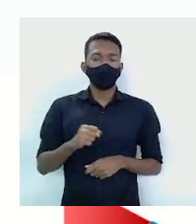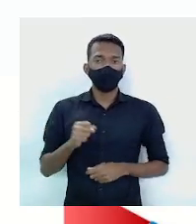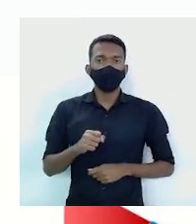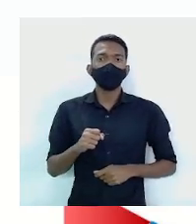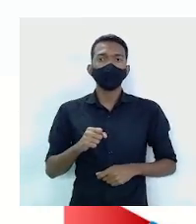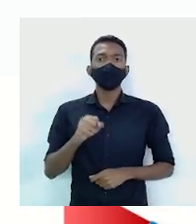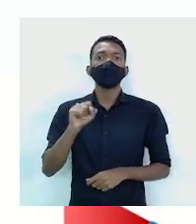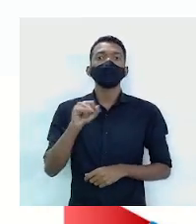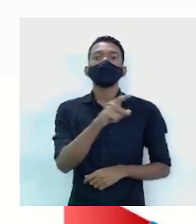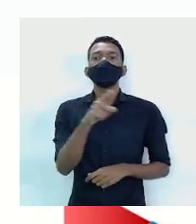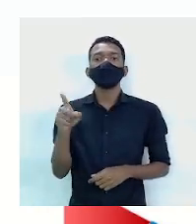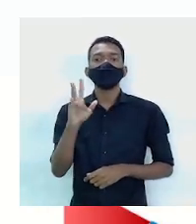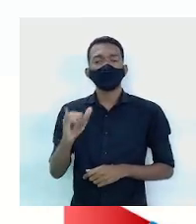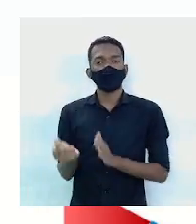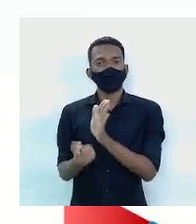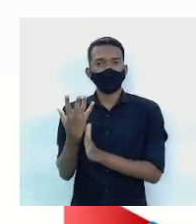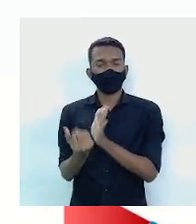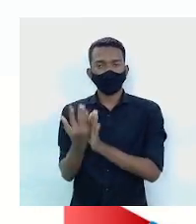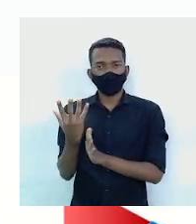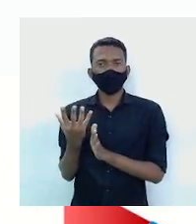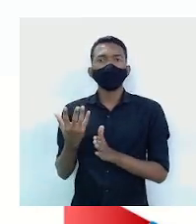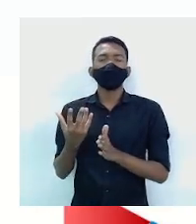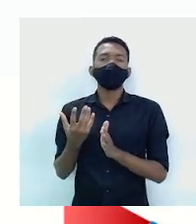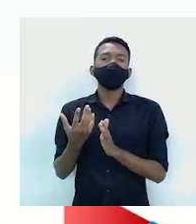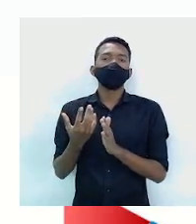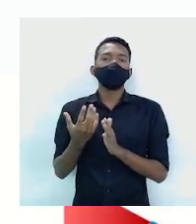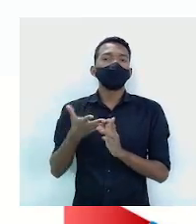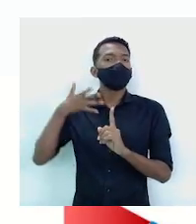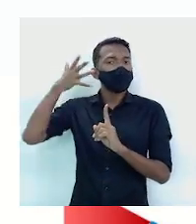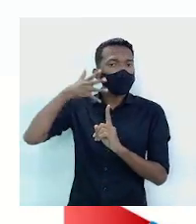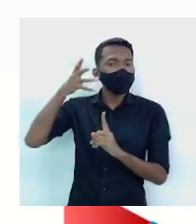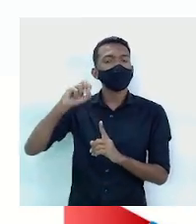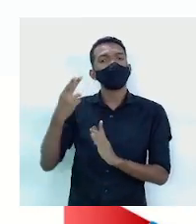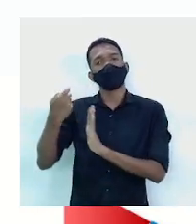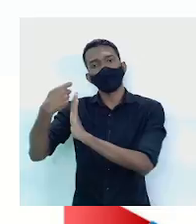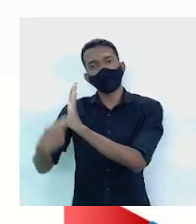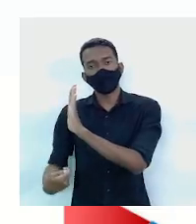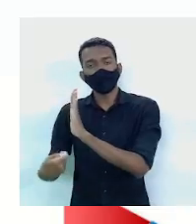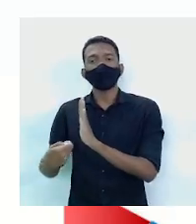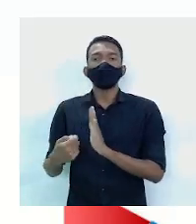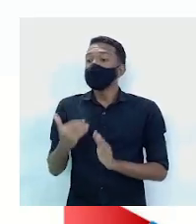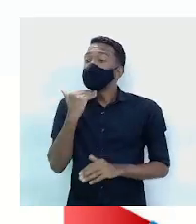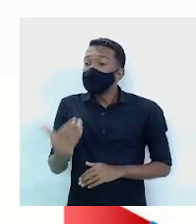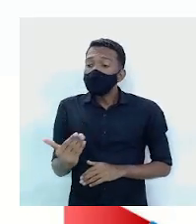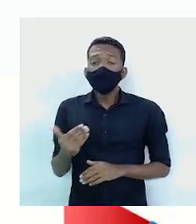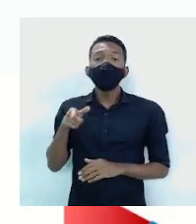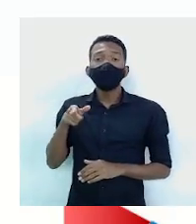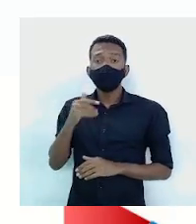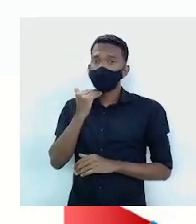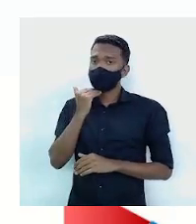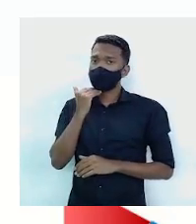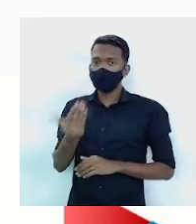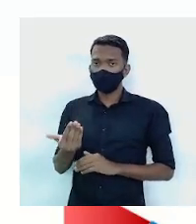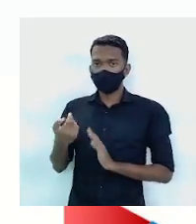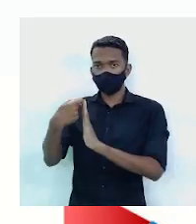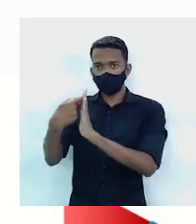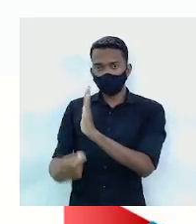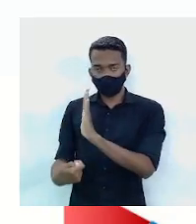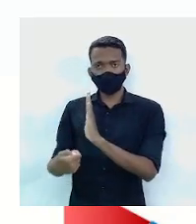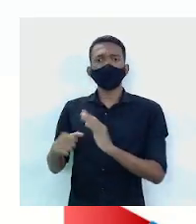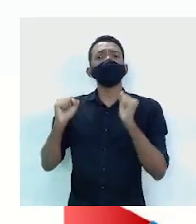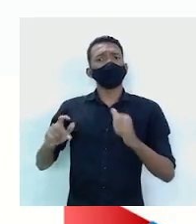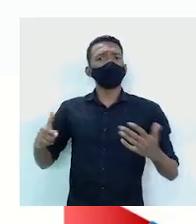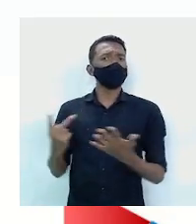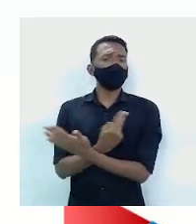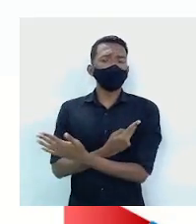você for produzir algum texto oral ou escrito sem o roteiro, possa acontecer de aquele